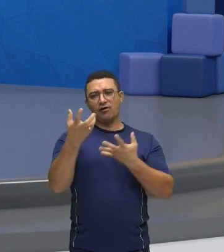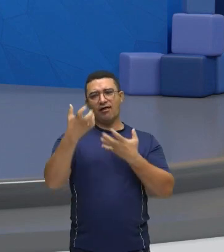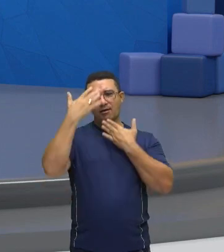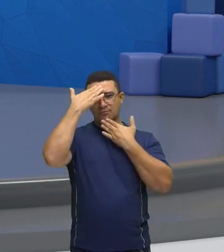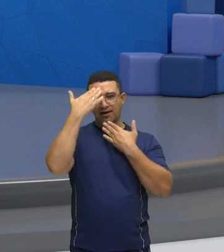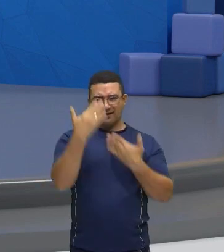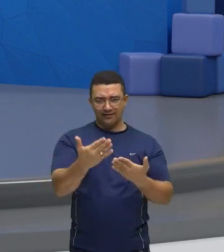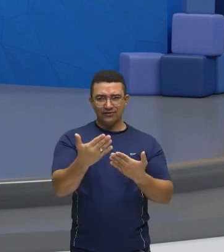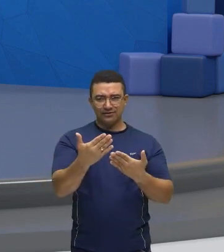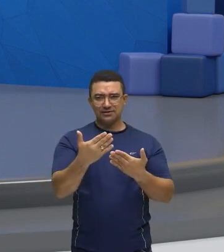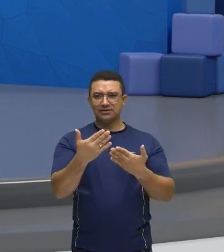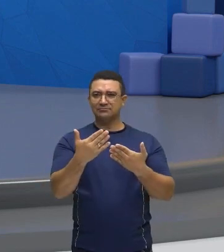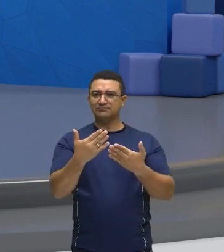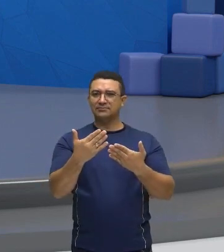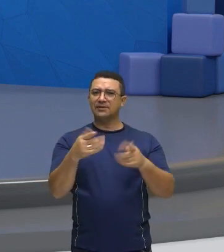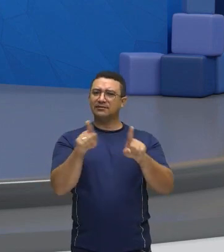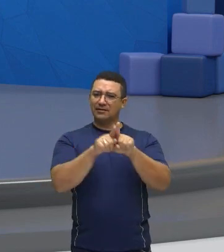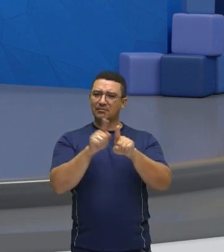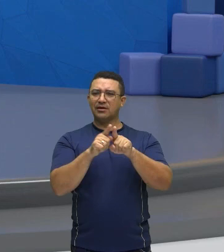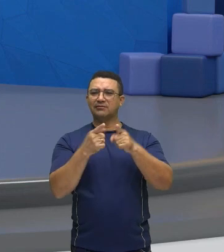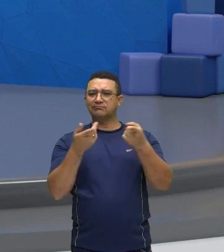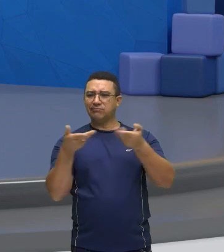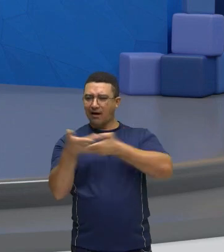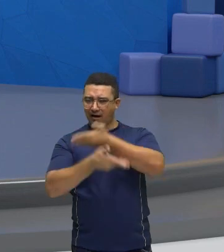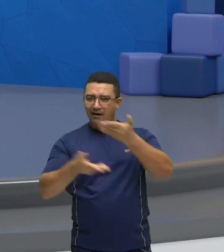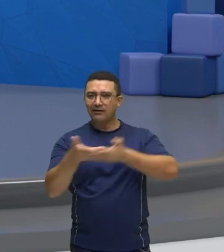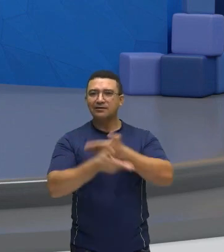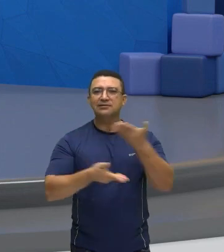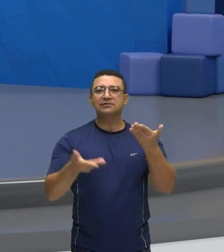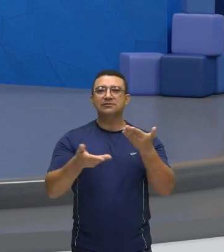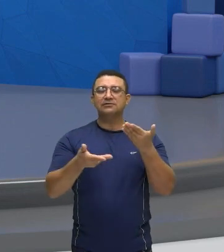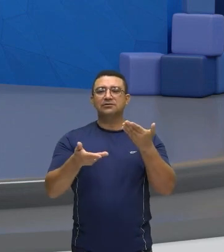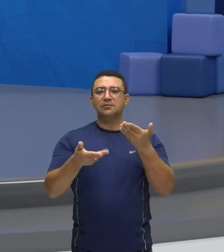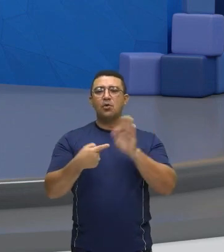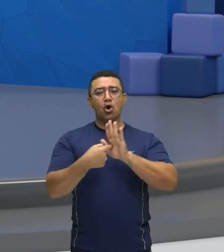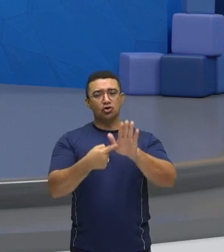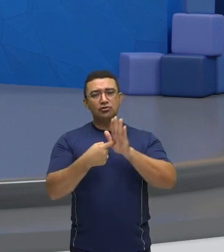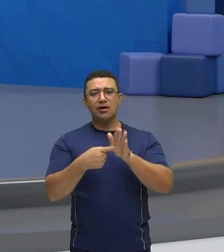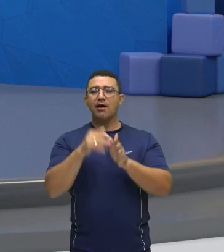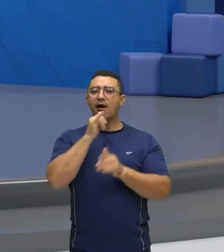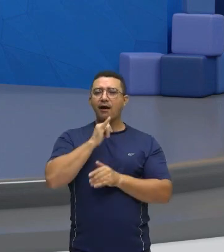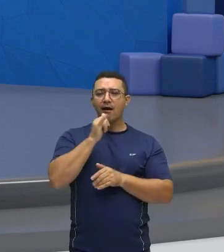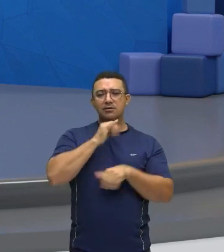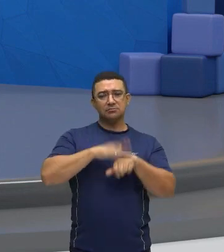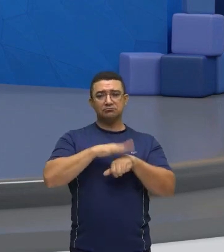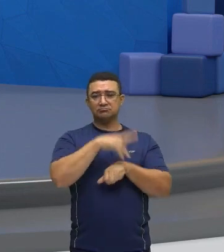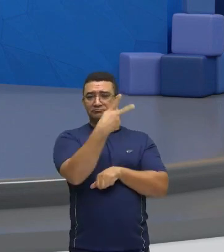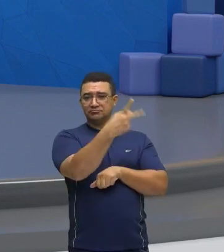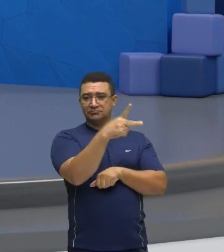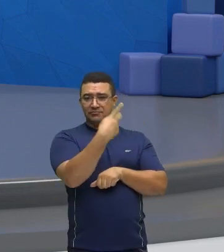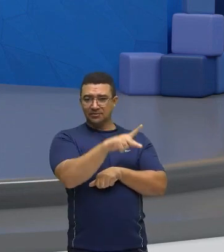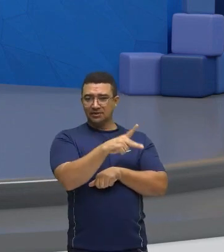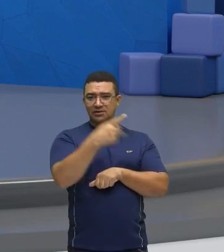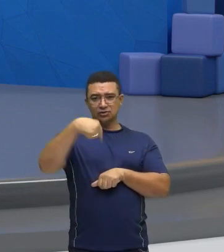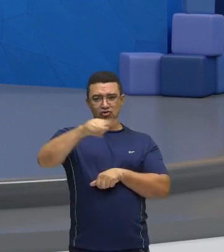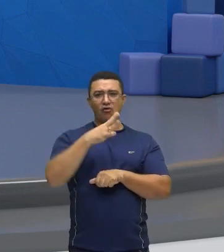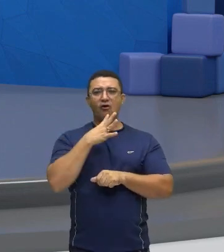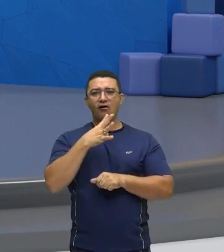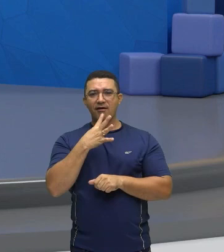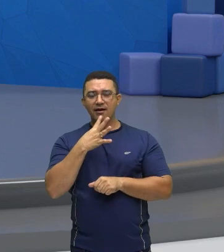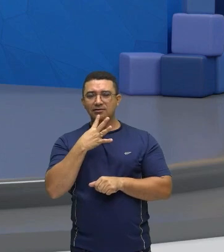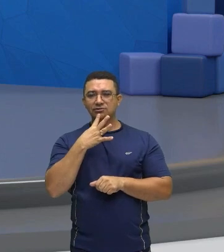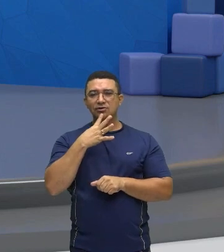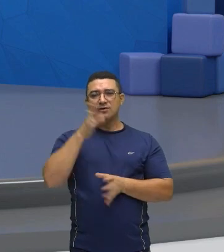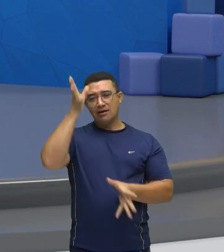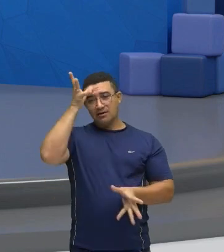agradece muito. Vocês participaram bastante, trazendo ali os exemplos que vocês conhecem relacionados aí aos